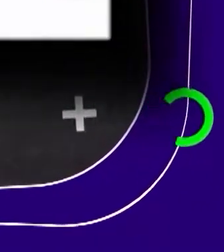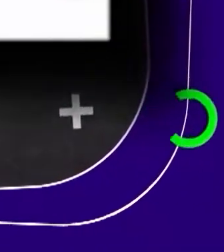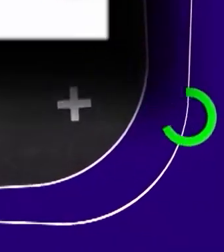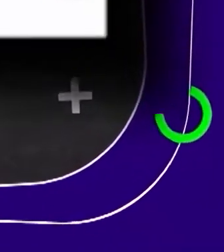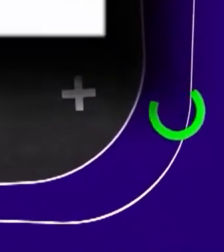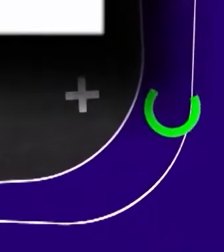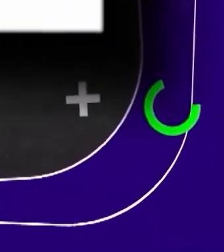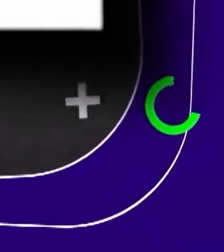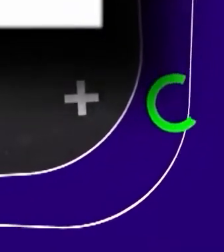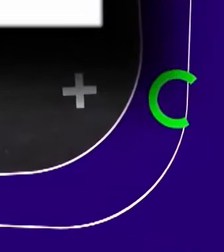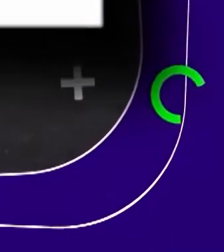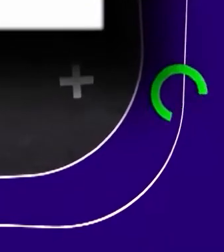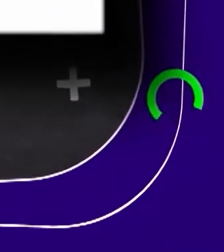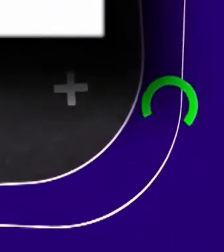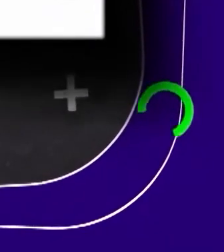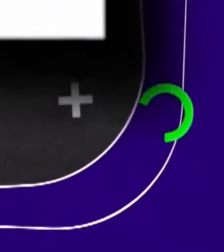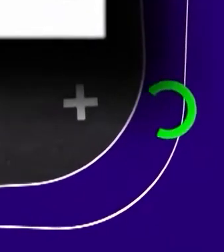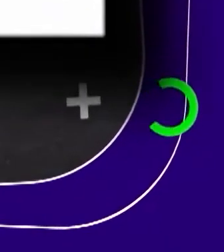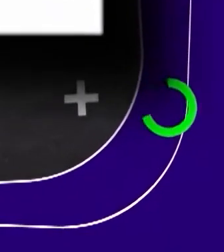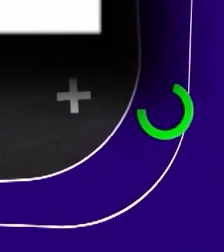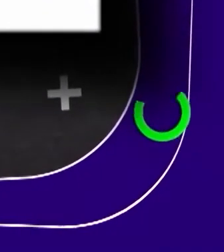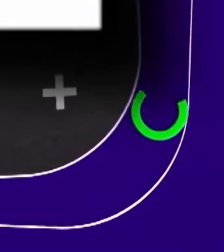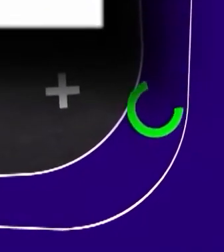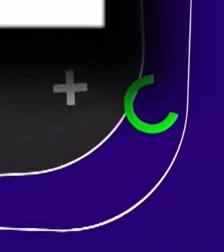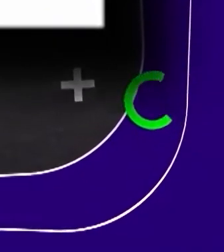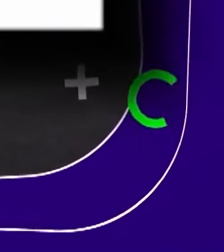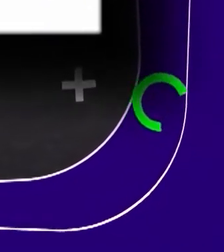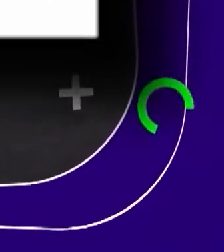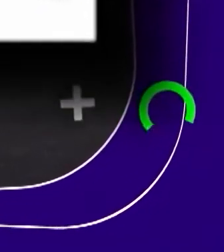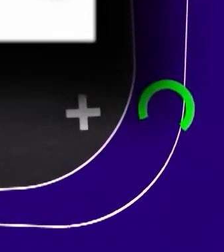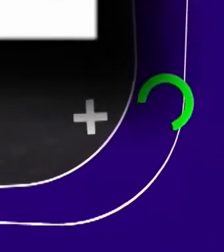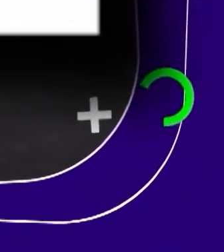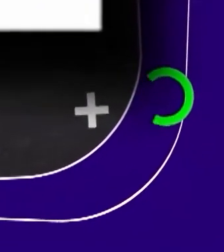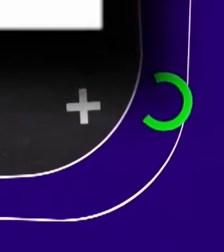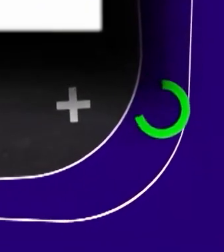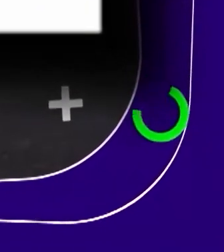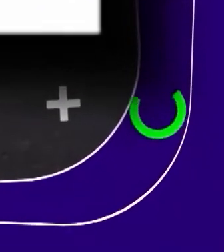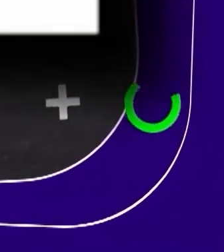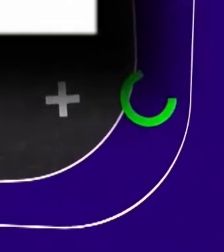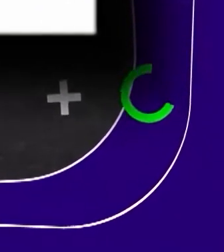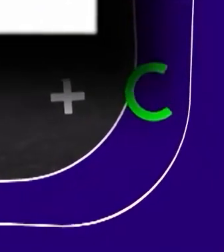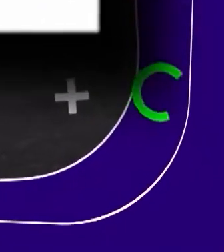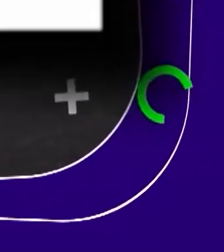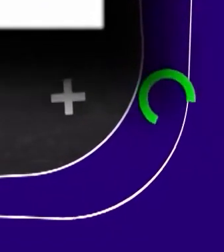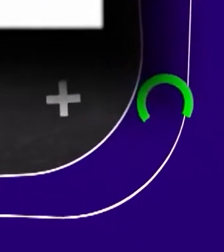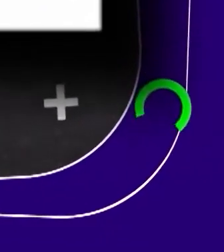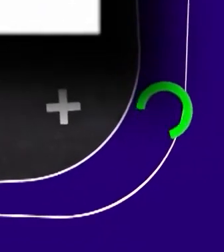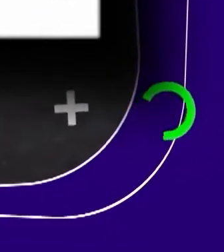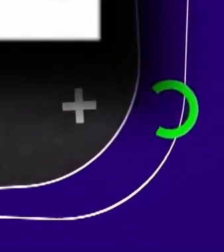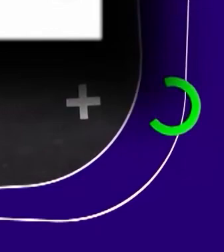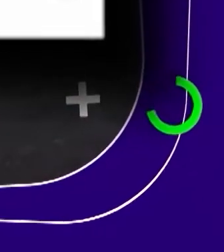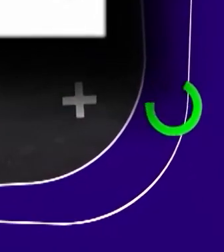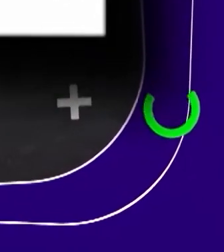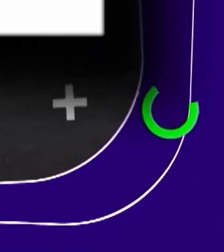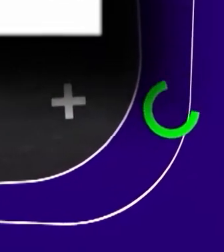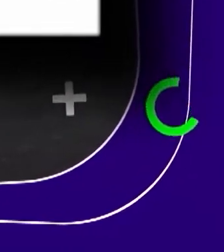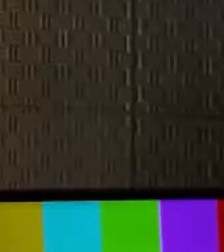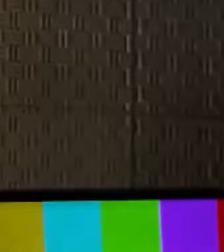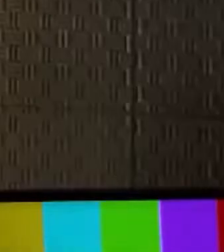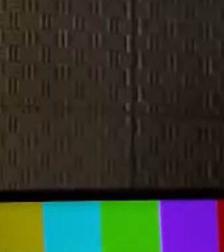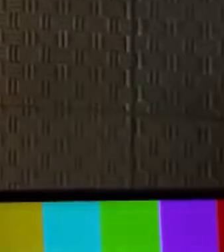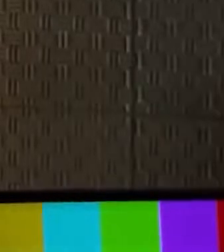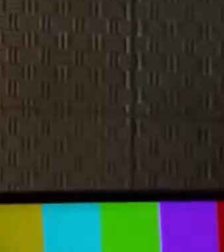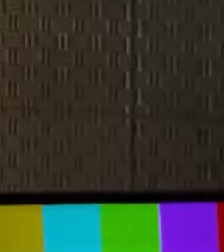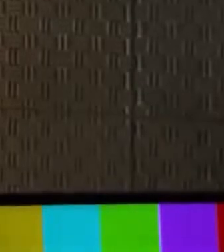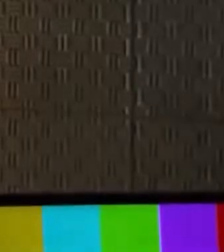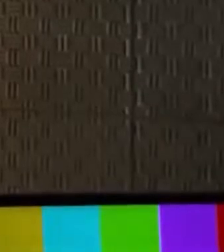E a resposta do TSE é de que essas mudanças são justamente uma evolução do processo de totalização.